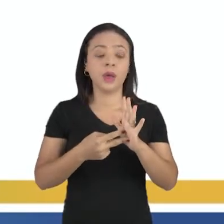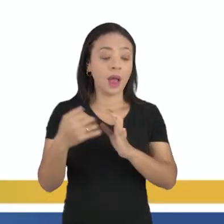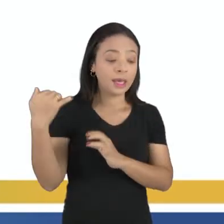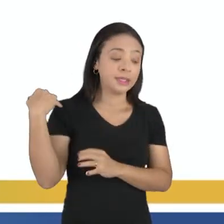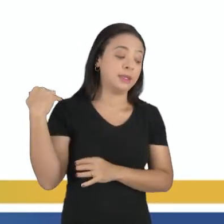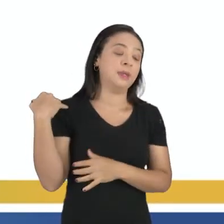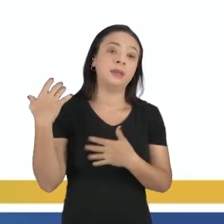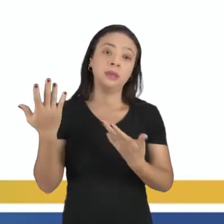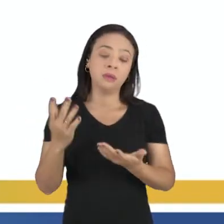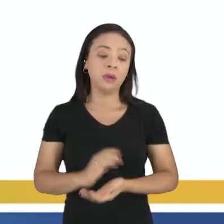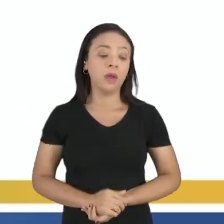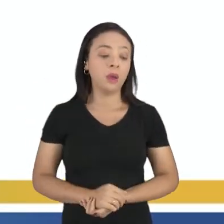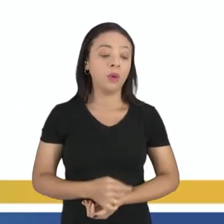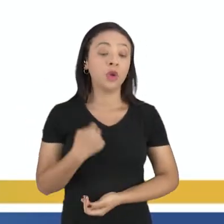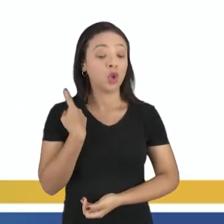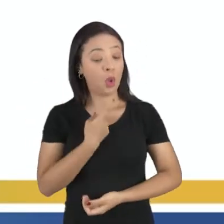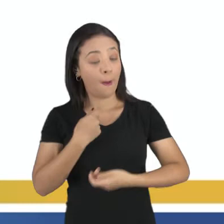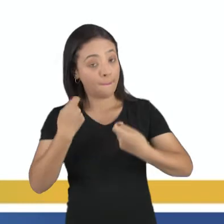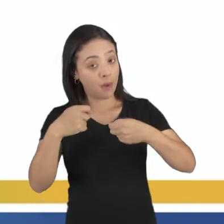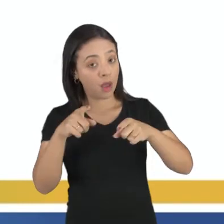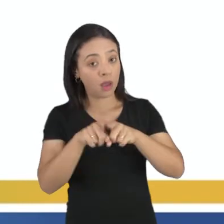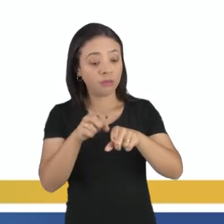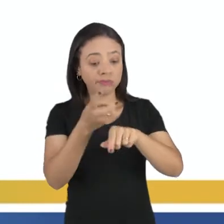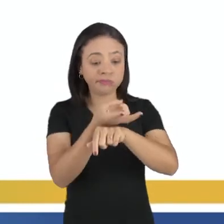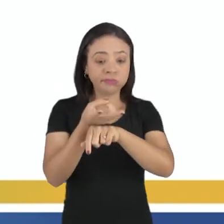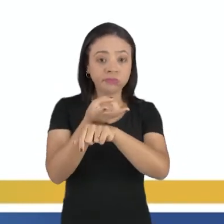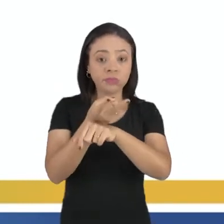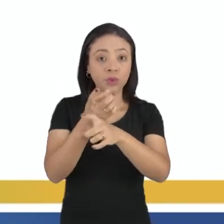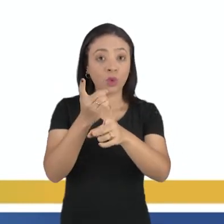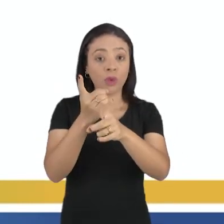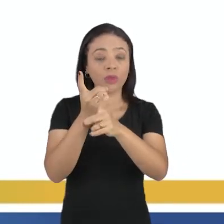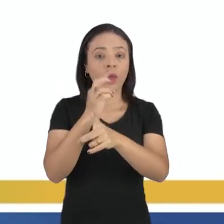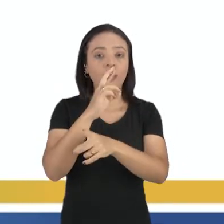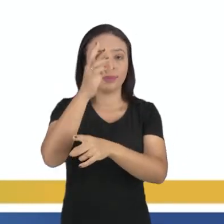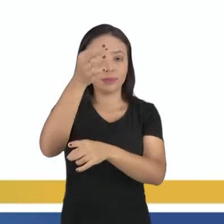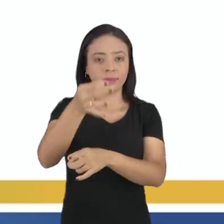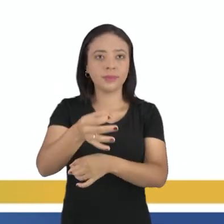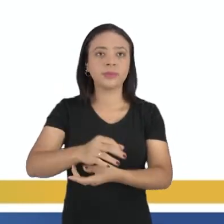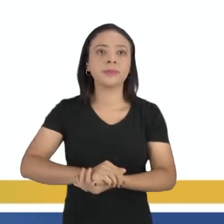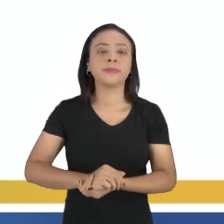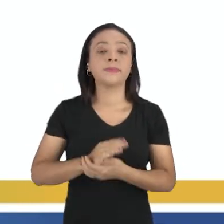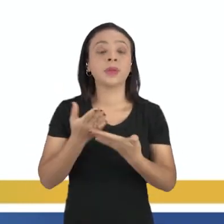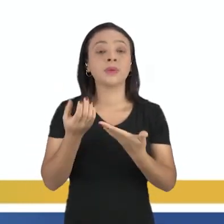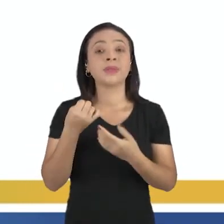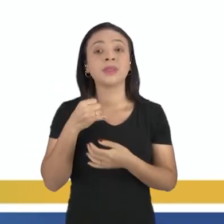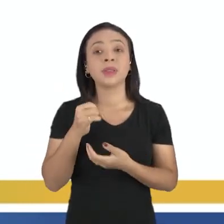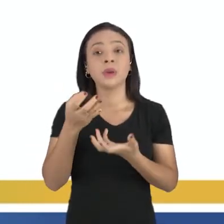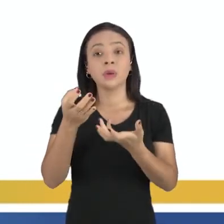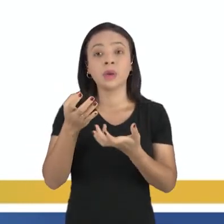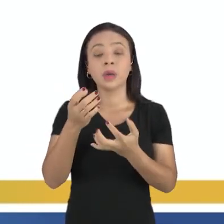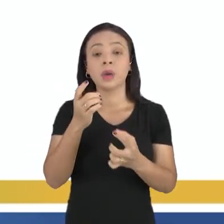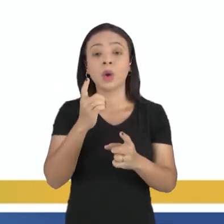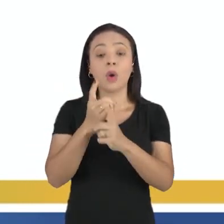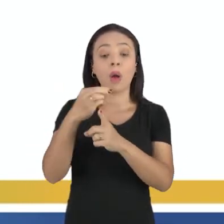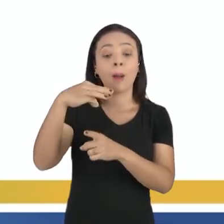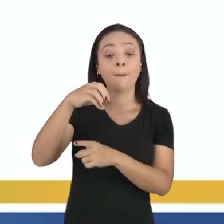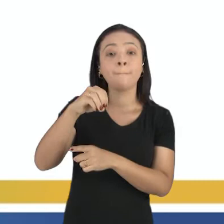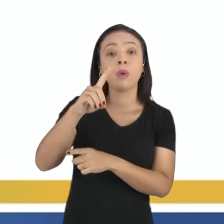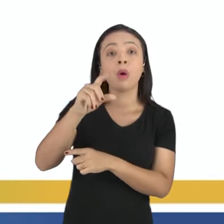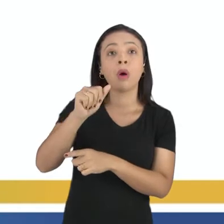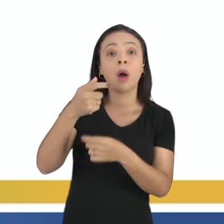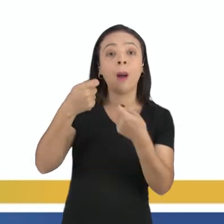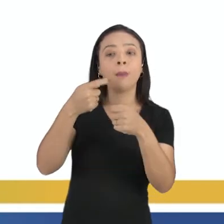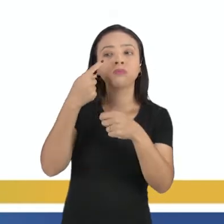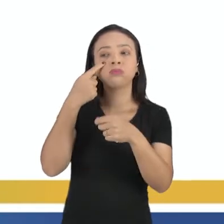nós queremos, né, que nós buscamos encontrar aí nesse exercício. Então, se queremos encontrar moda,